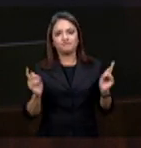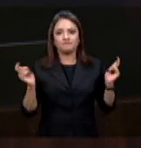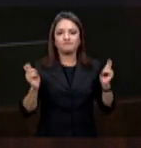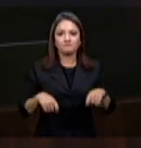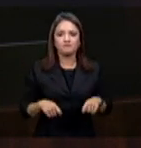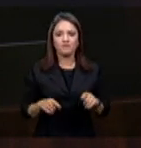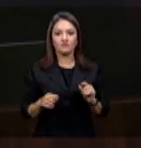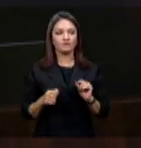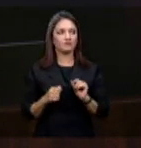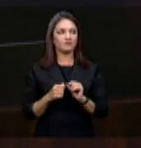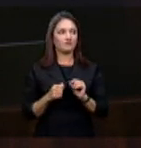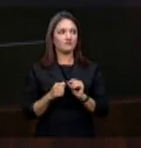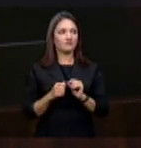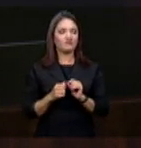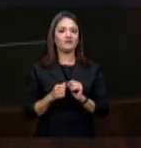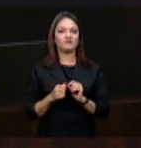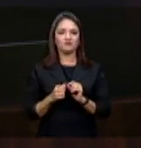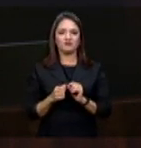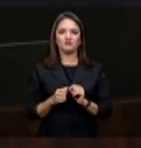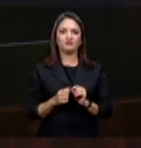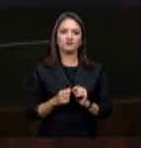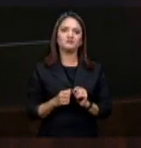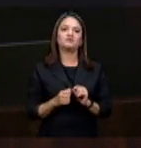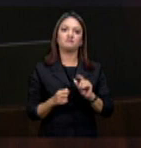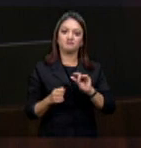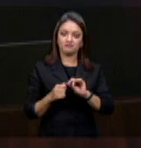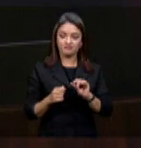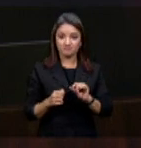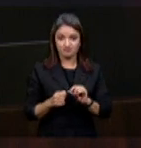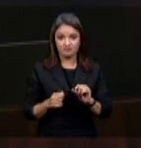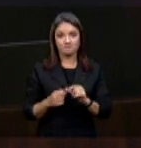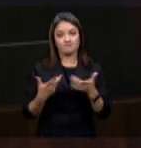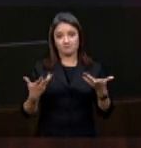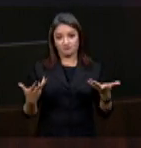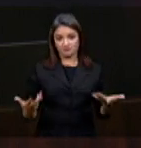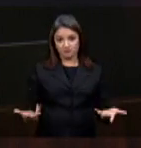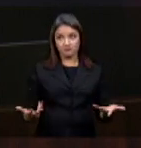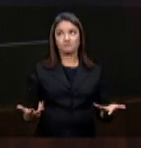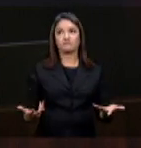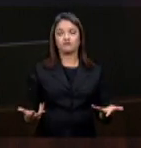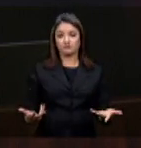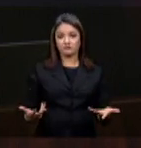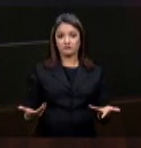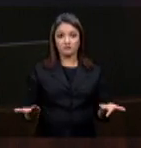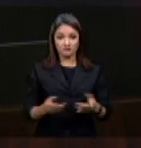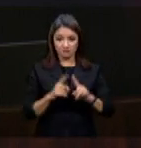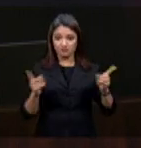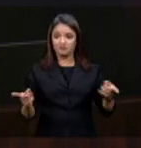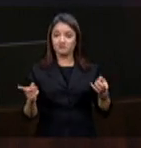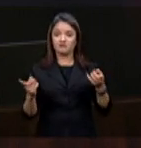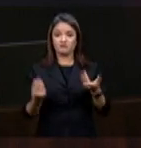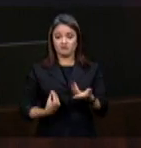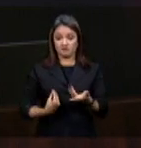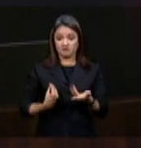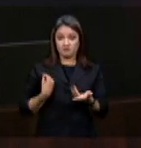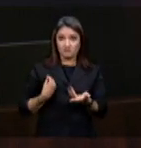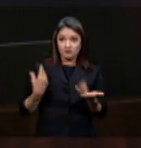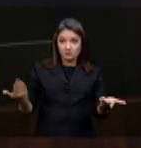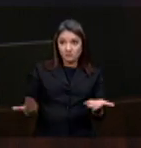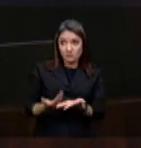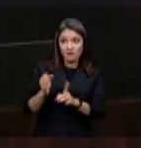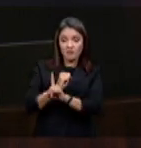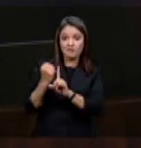mas a realidade social é complexa ela é resistente né as tentativas de